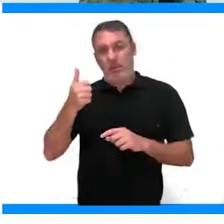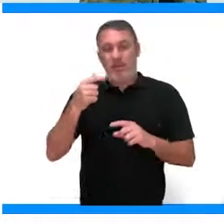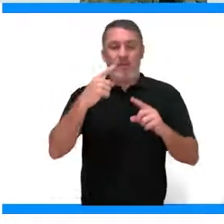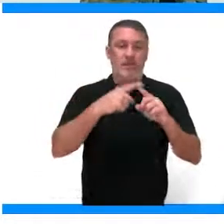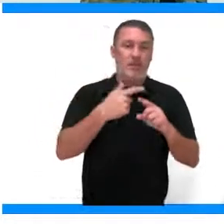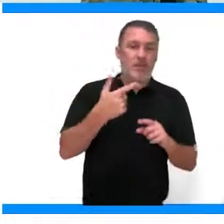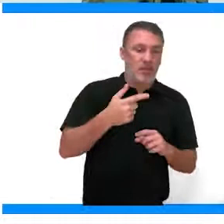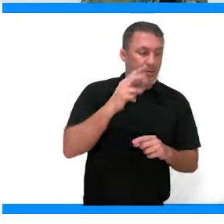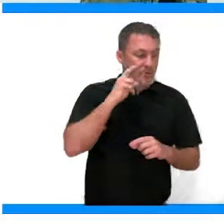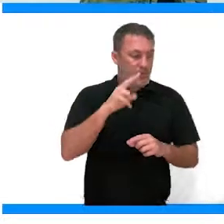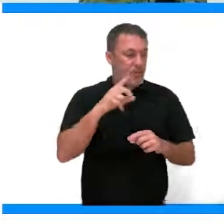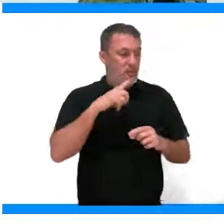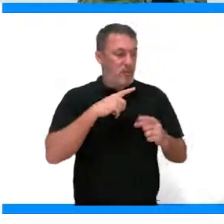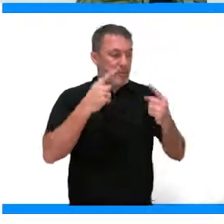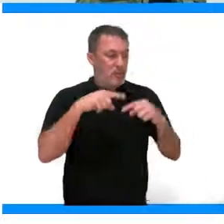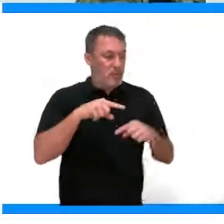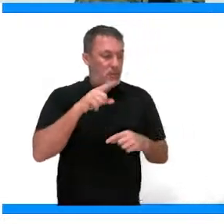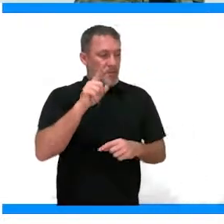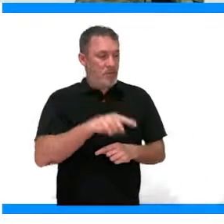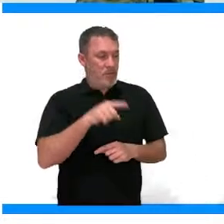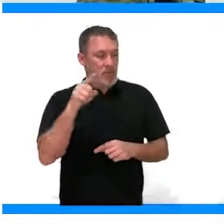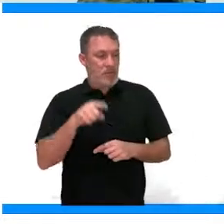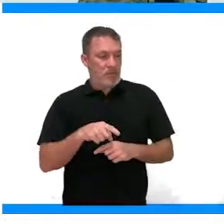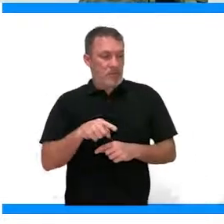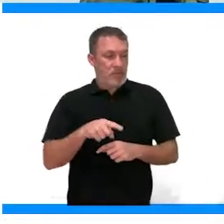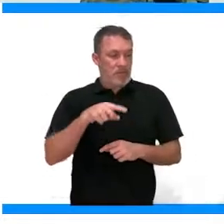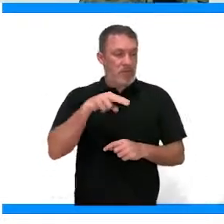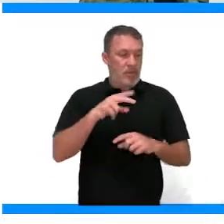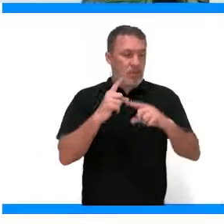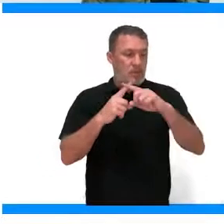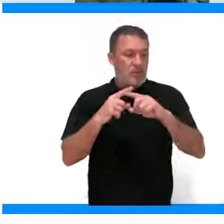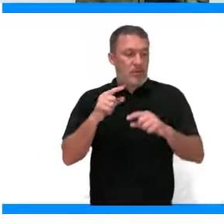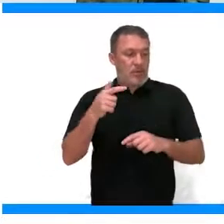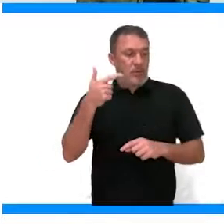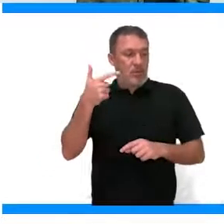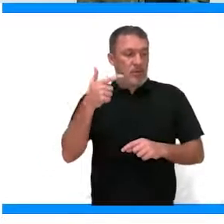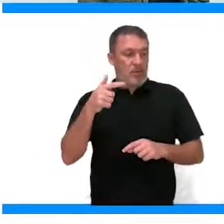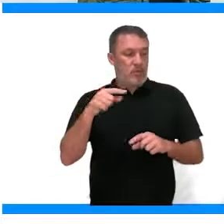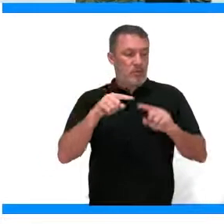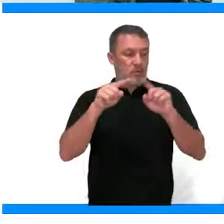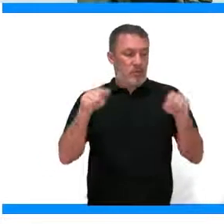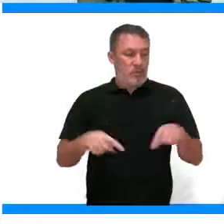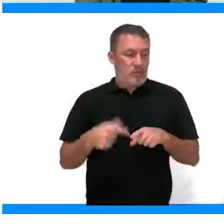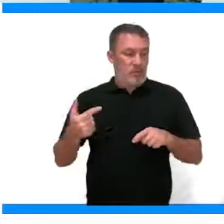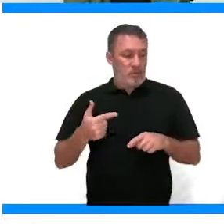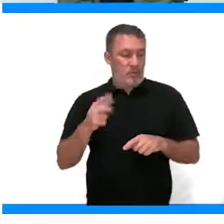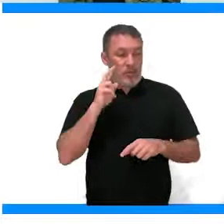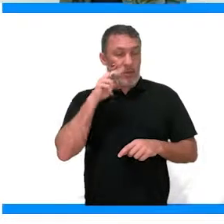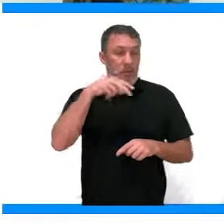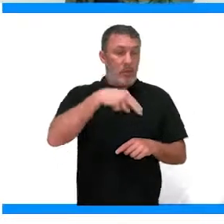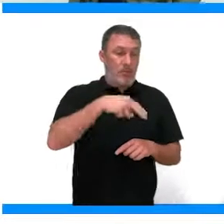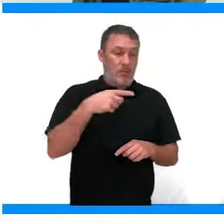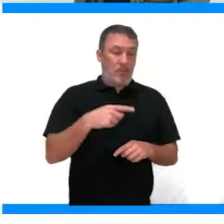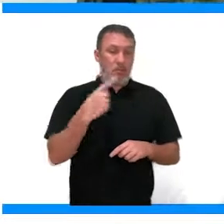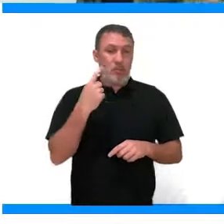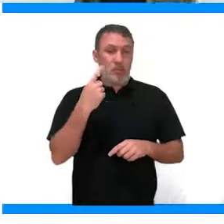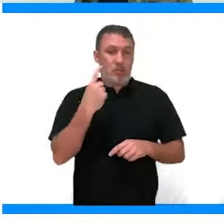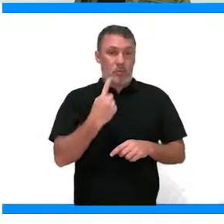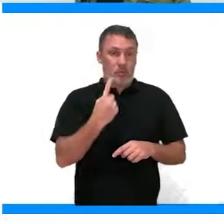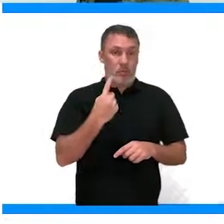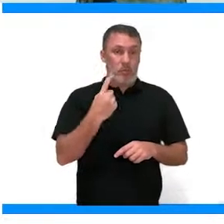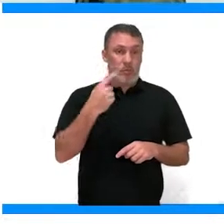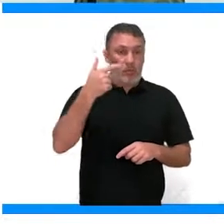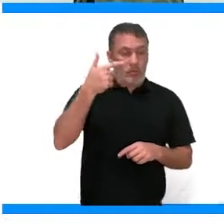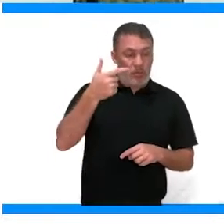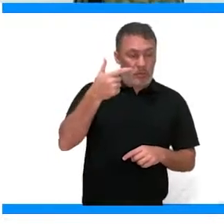primeiro vezes o segundo, 2 vezes N vezes 1, 2N, mais o quadrado do segundo, mais 1. Então, N menos 1 ao quadrado é N